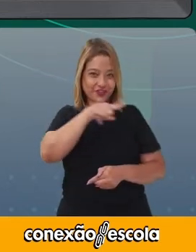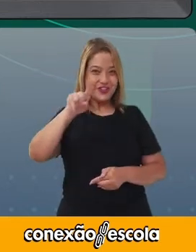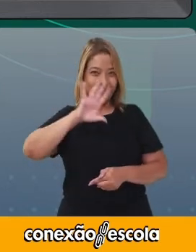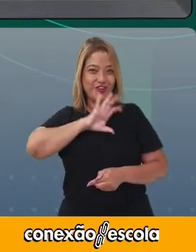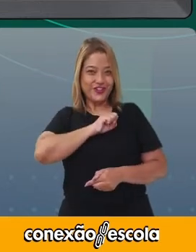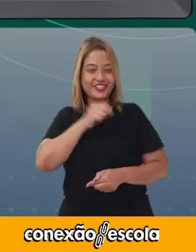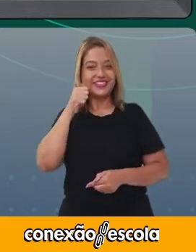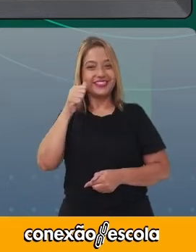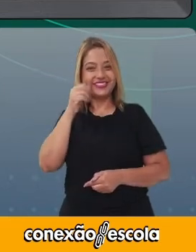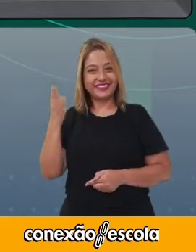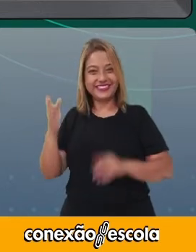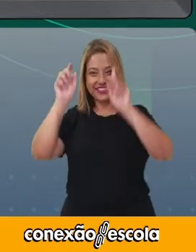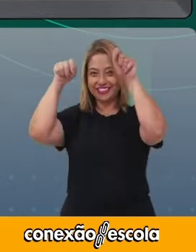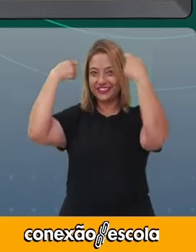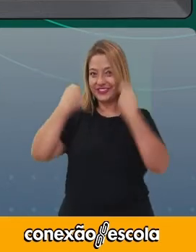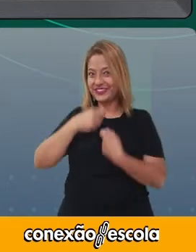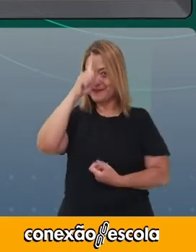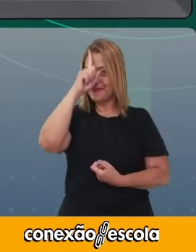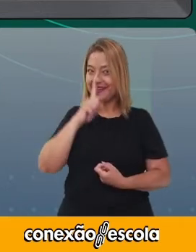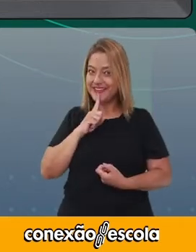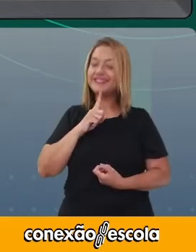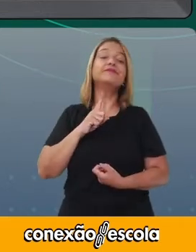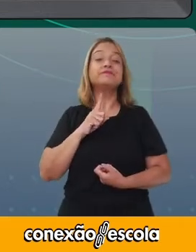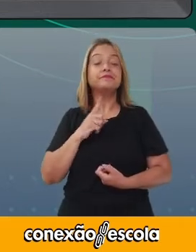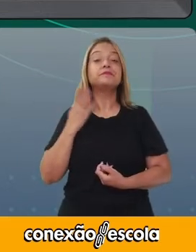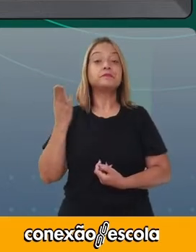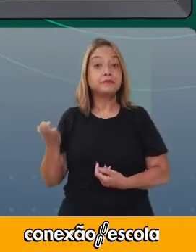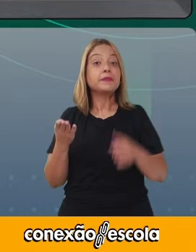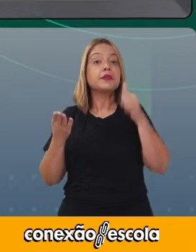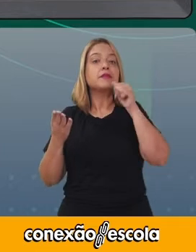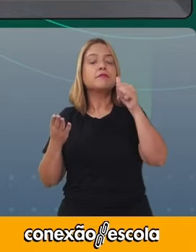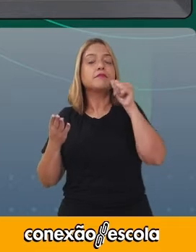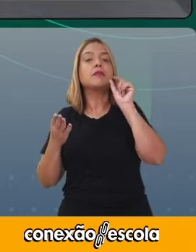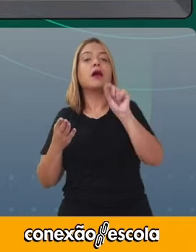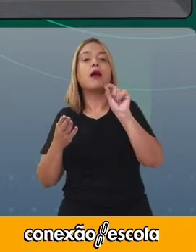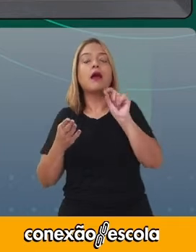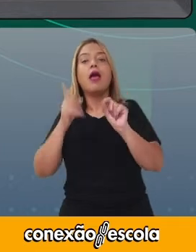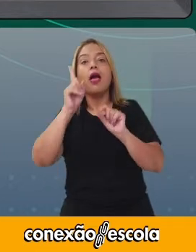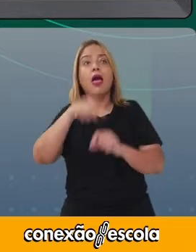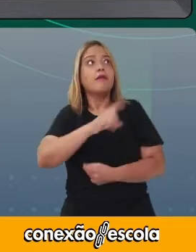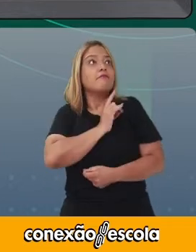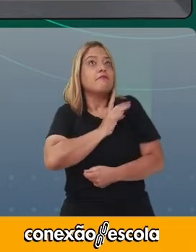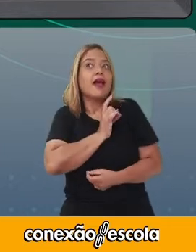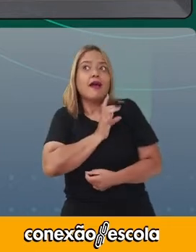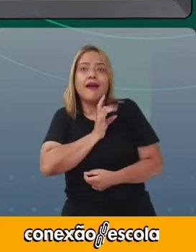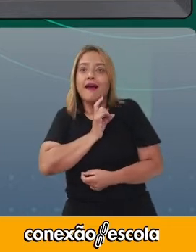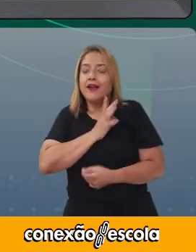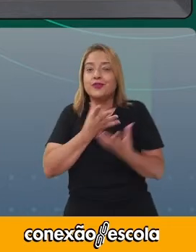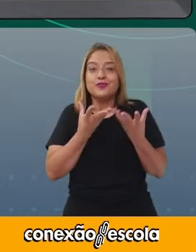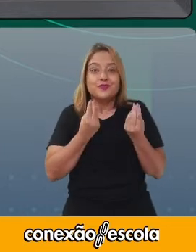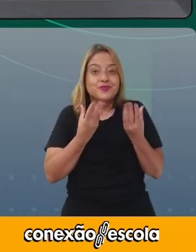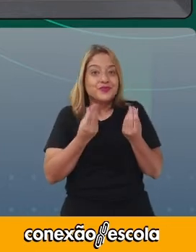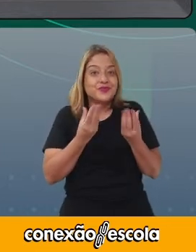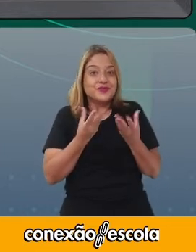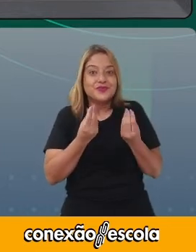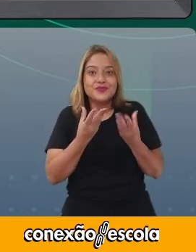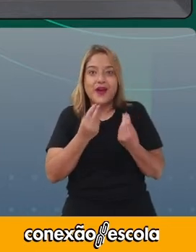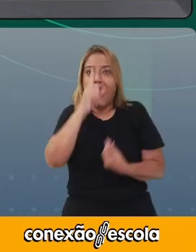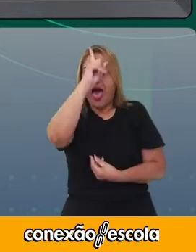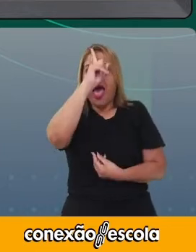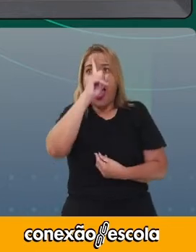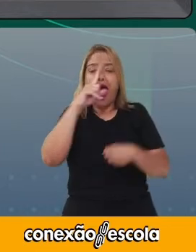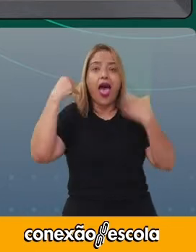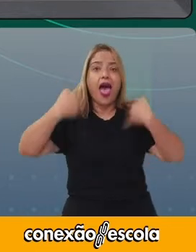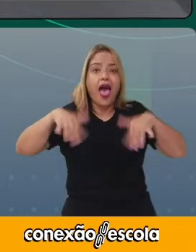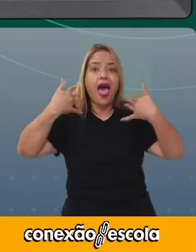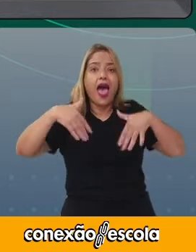Chapeuzinho Amarelo? A Chapeuzinho Amarelo amarelada de medo. De que será que